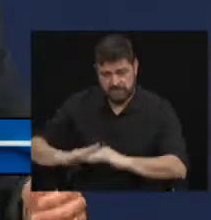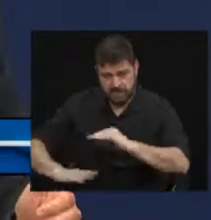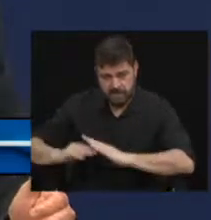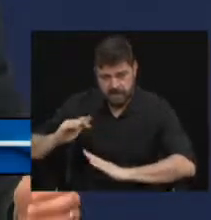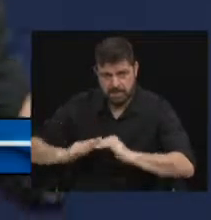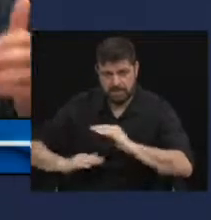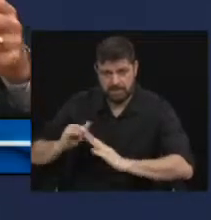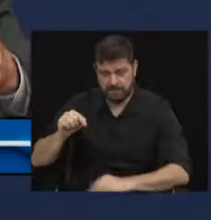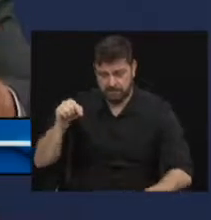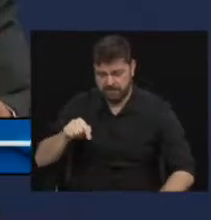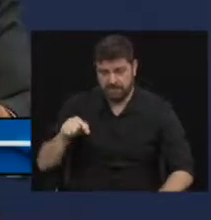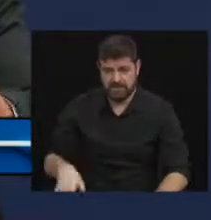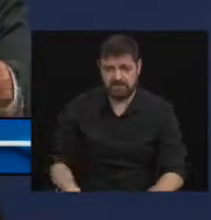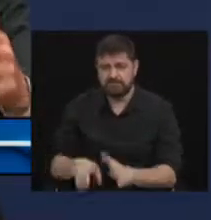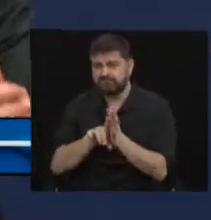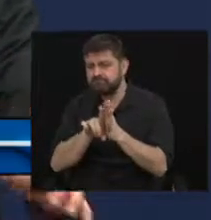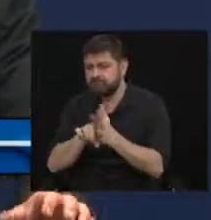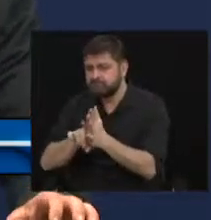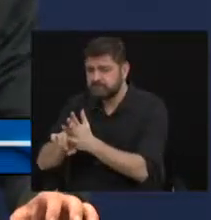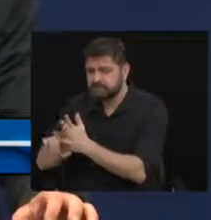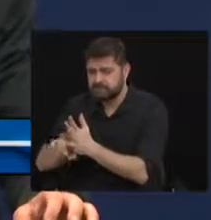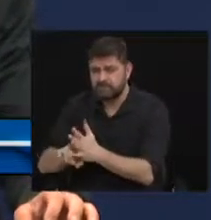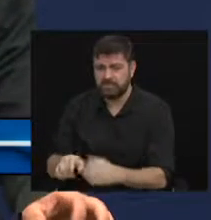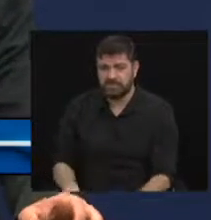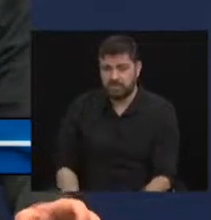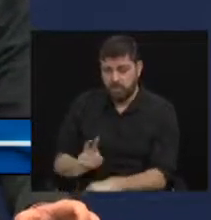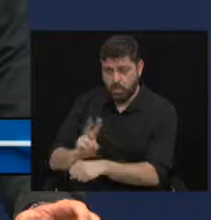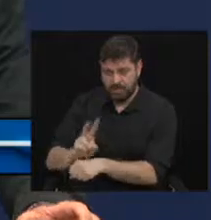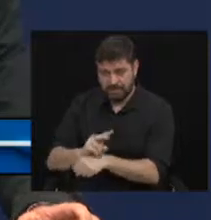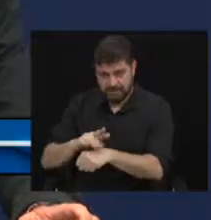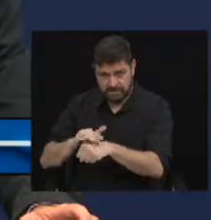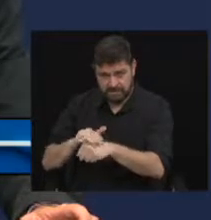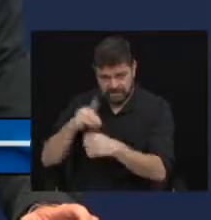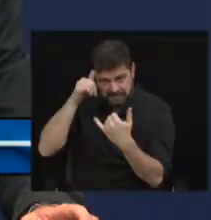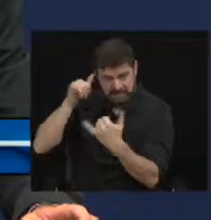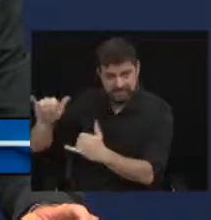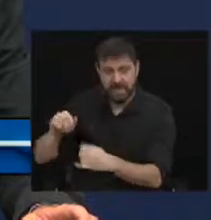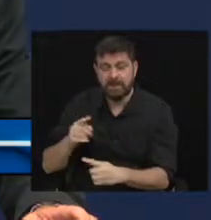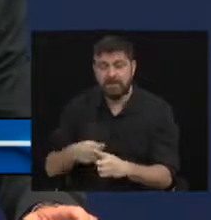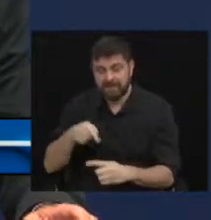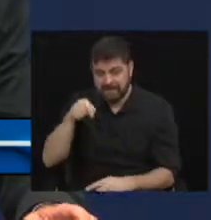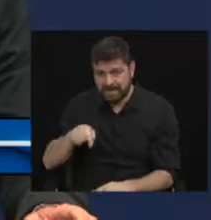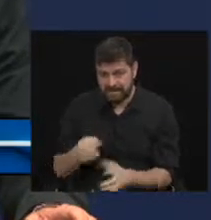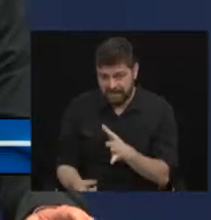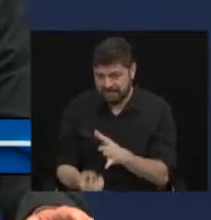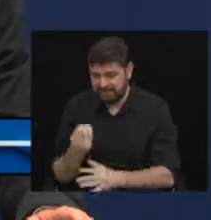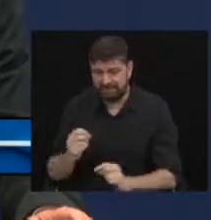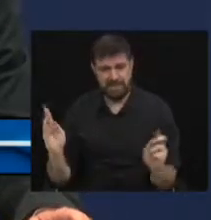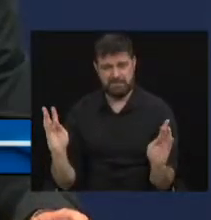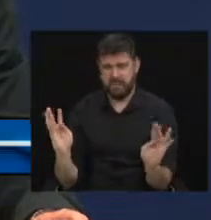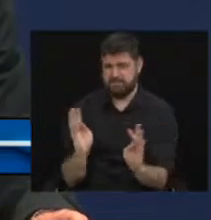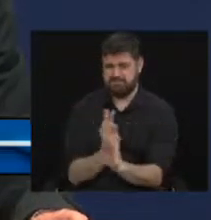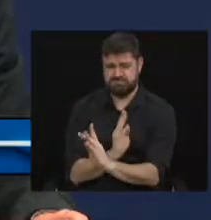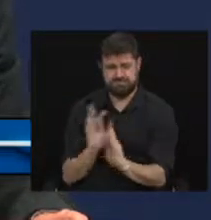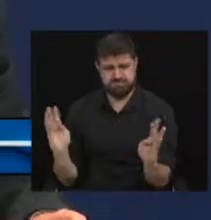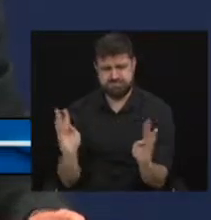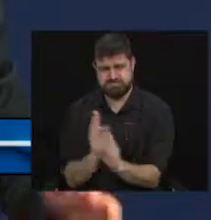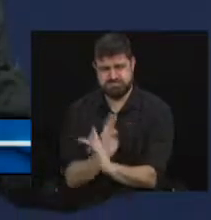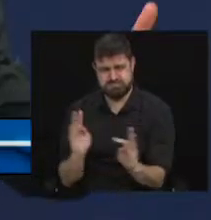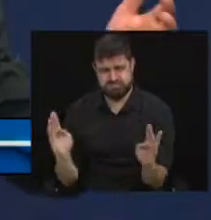seja pelo atendimento direto a essa população que cotidianamente está